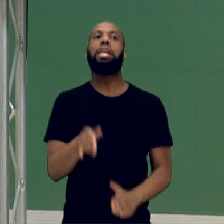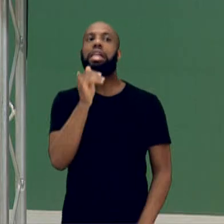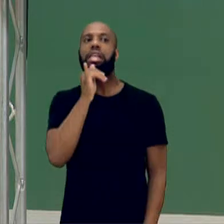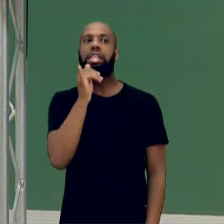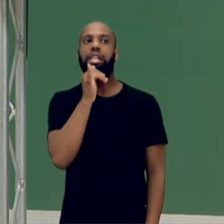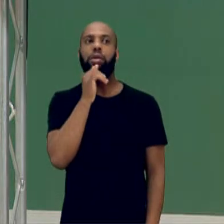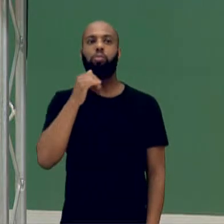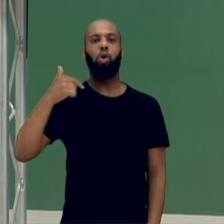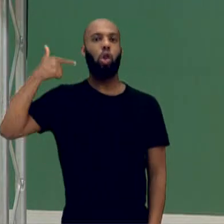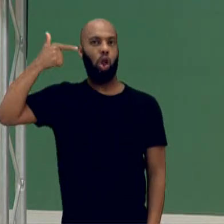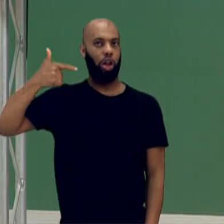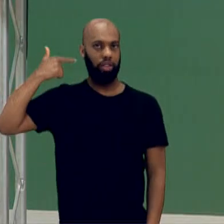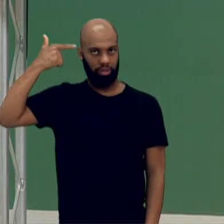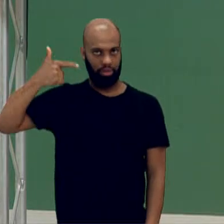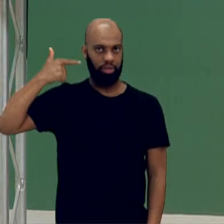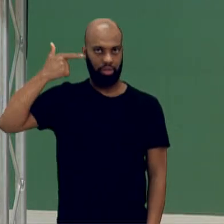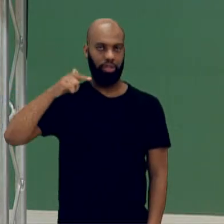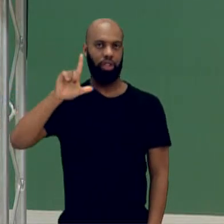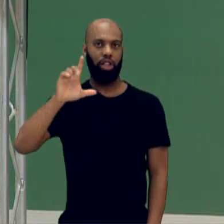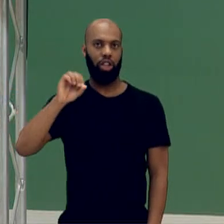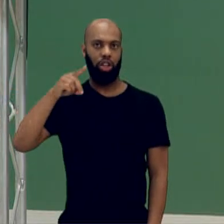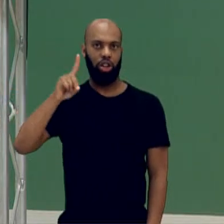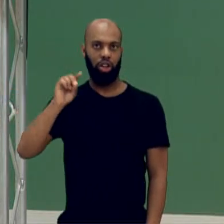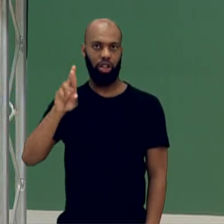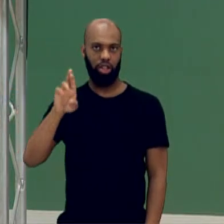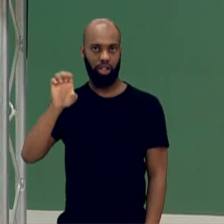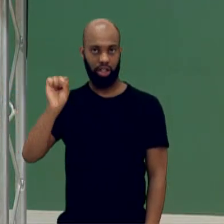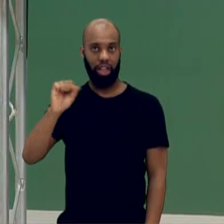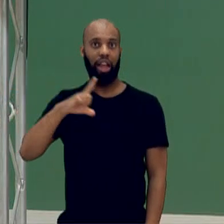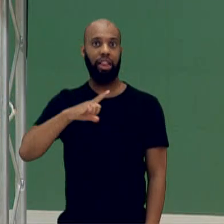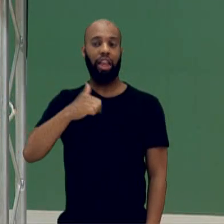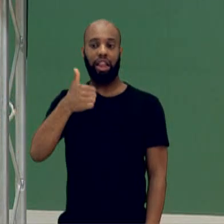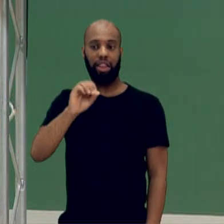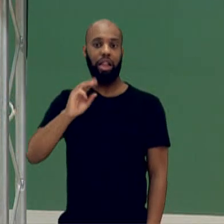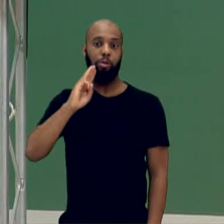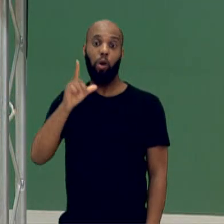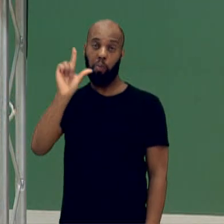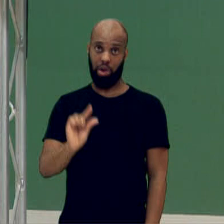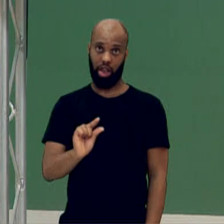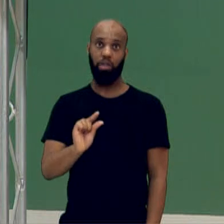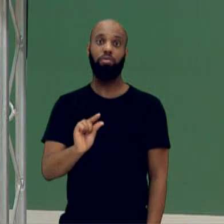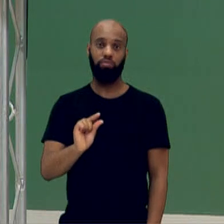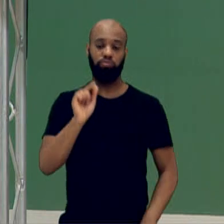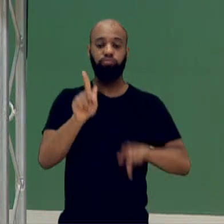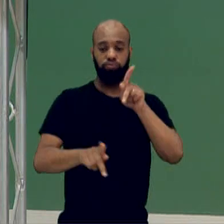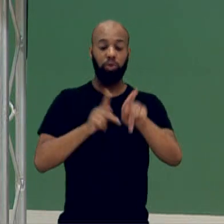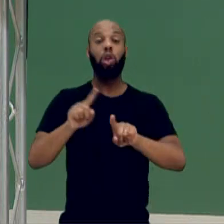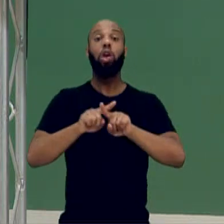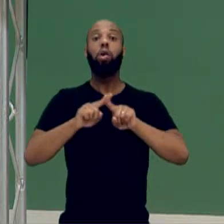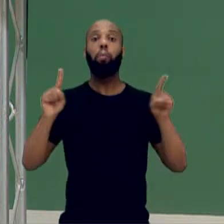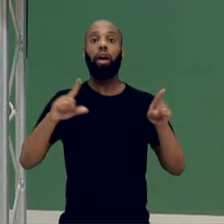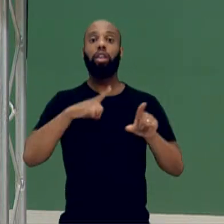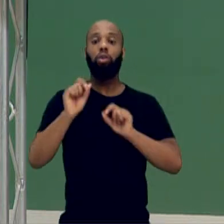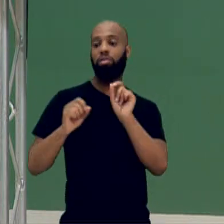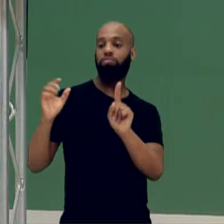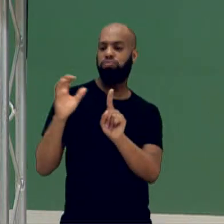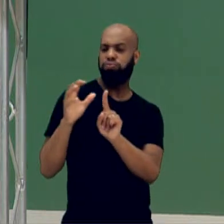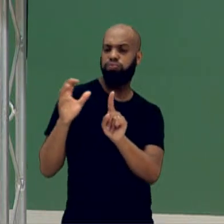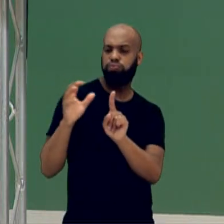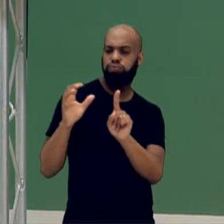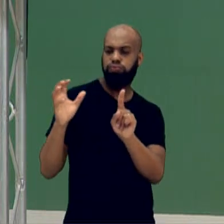caso de Londres, né? Ela é uma cidade que tem menos de 10 milhões de habitantes de população, mas exerce uma